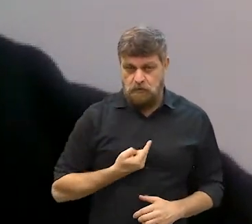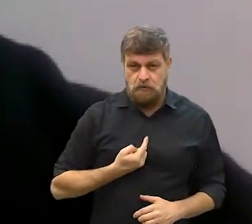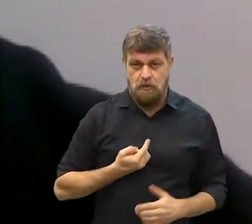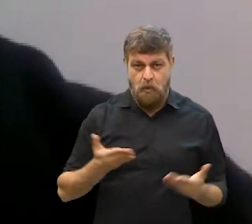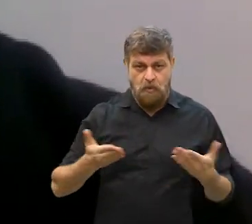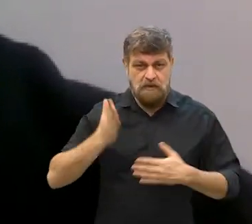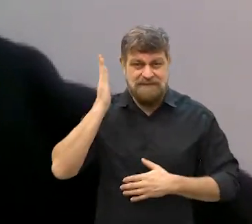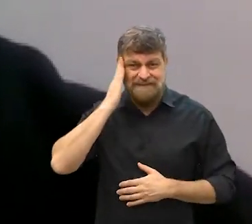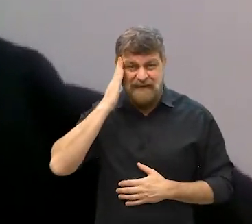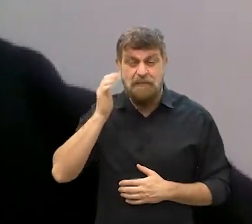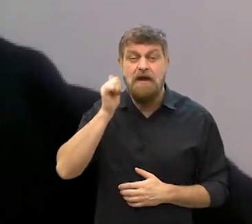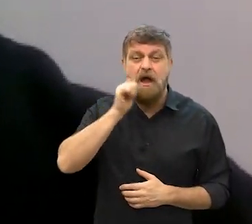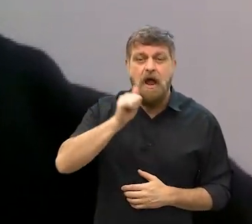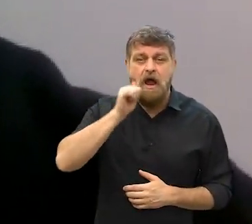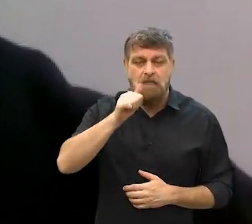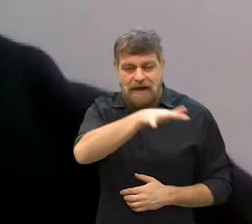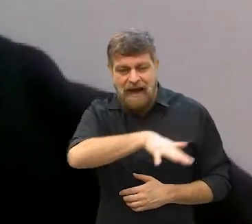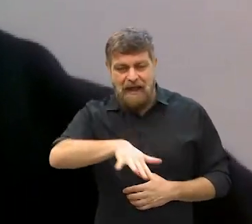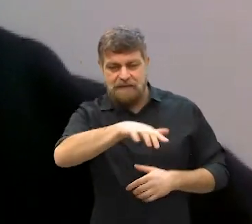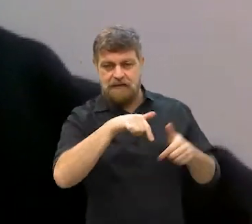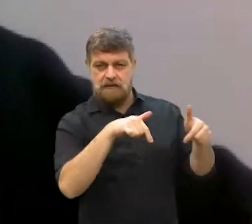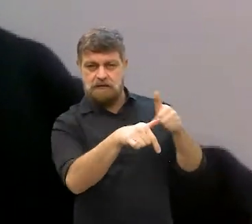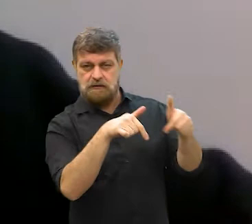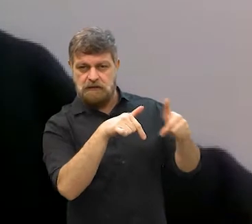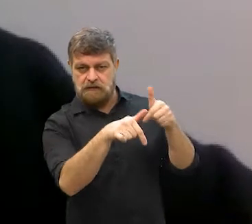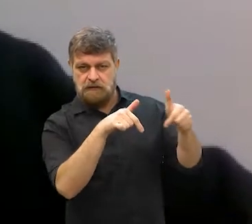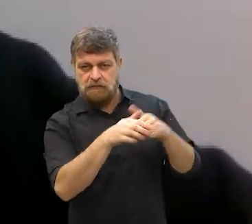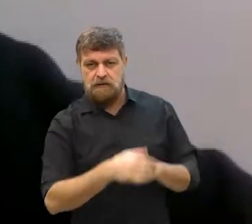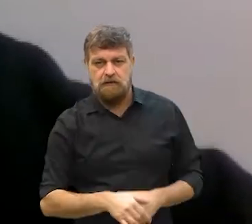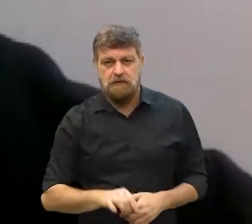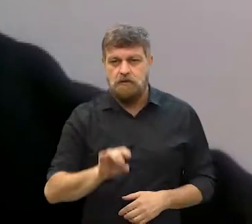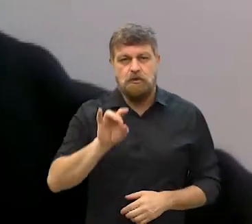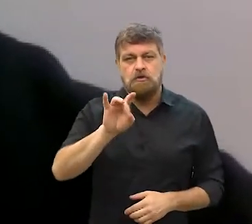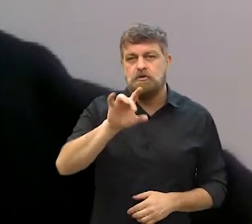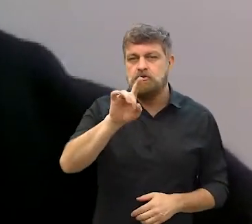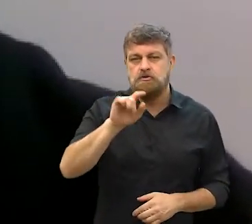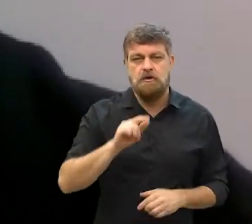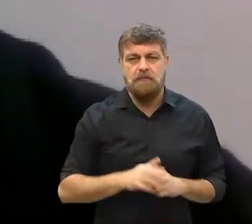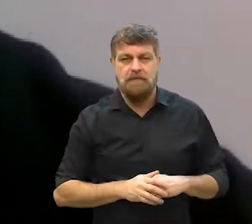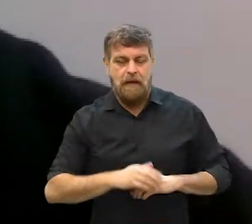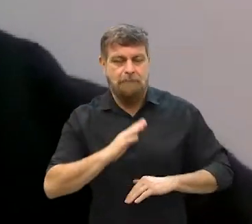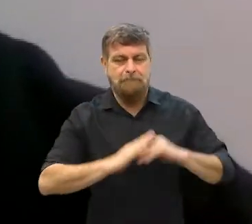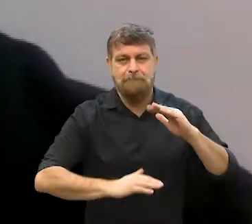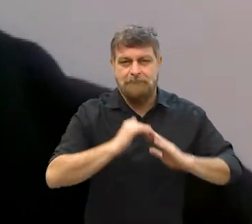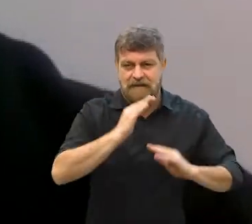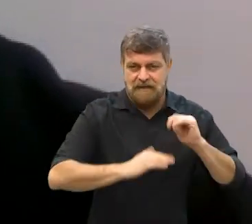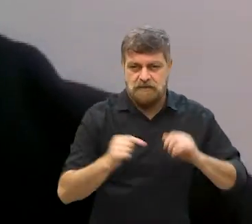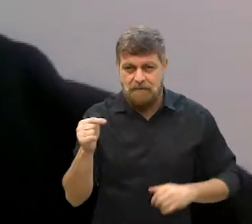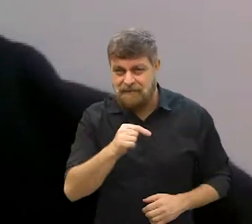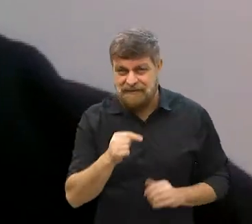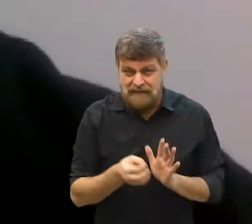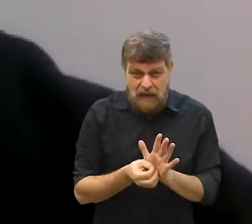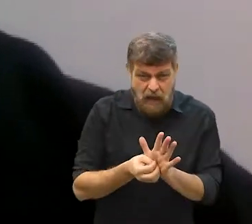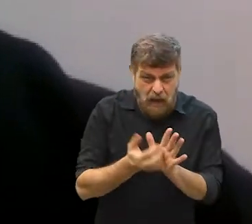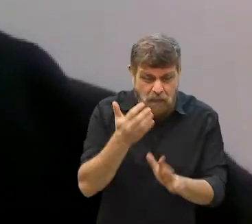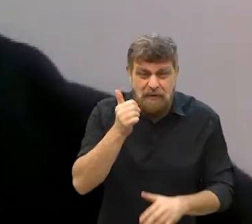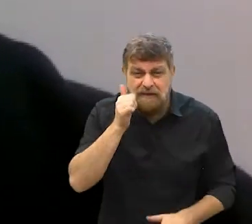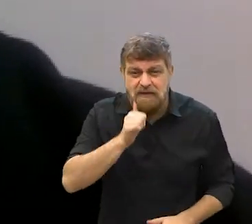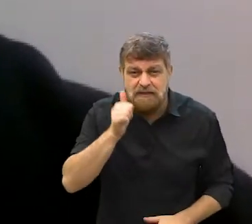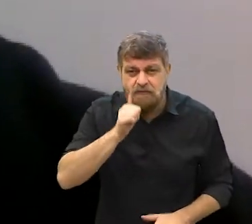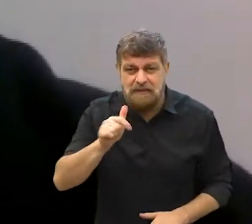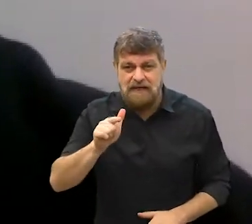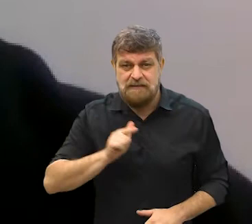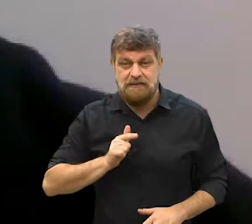as mulheres participam no mercado de trabalho não só como uma atividade ativa, mas como muitas delas como